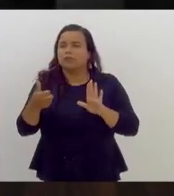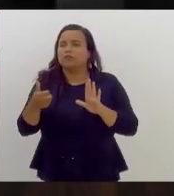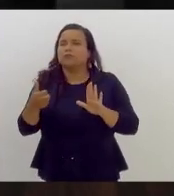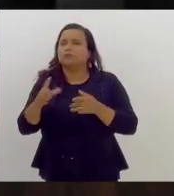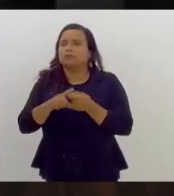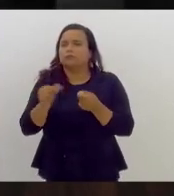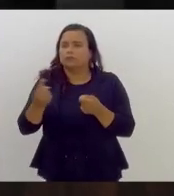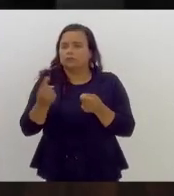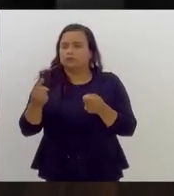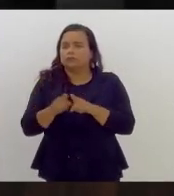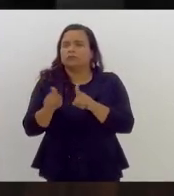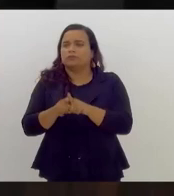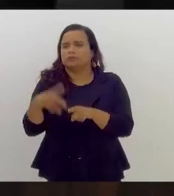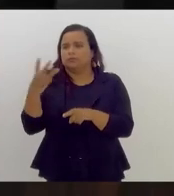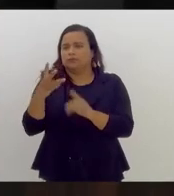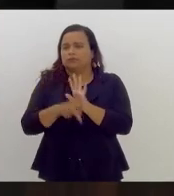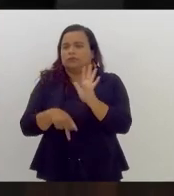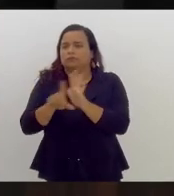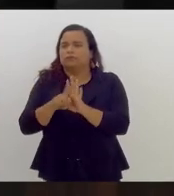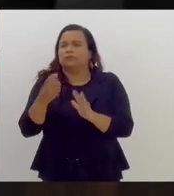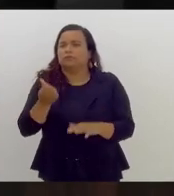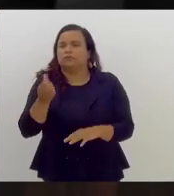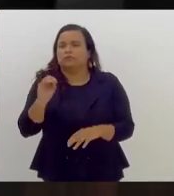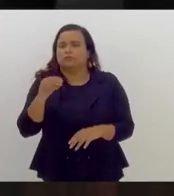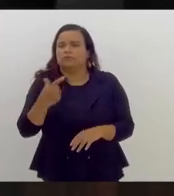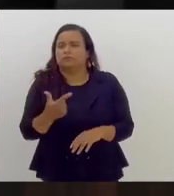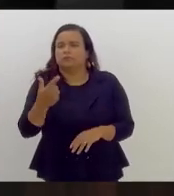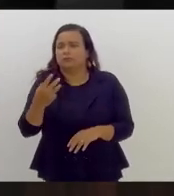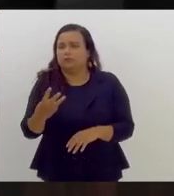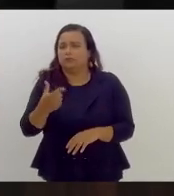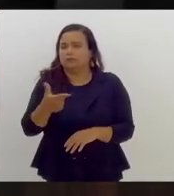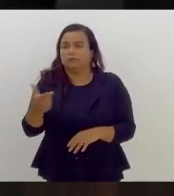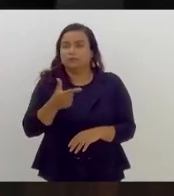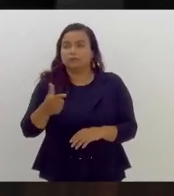artigo 1º e 3º do projeto de lei 6023 de 22.